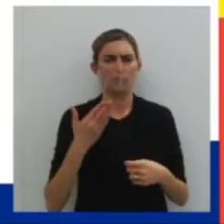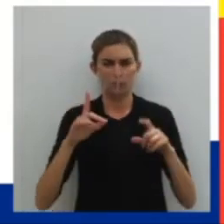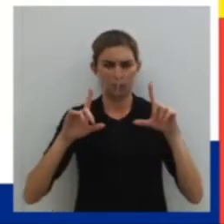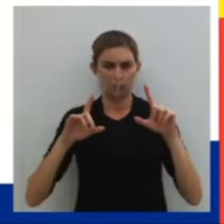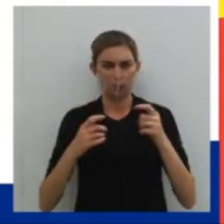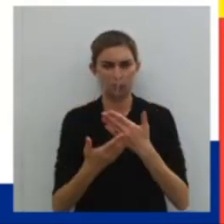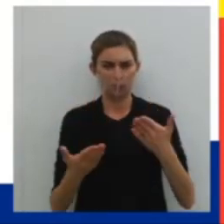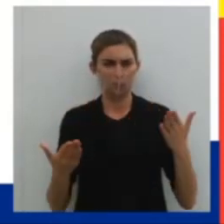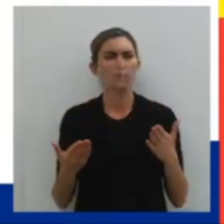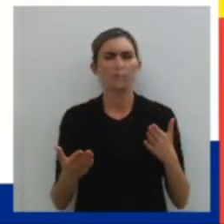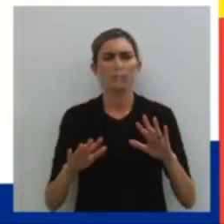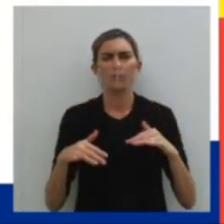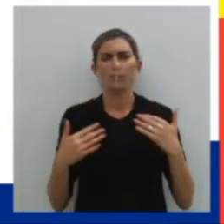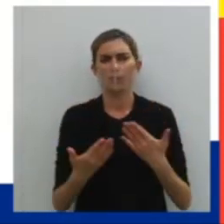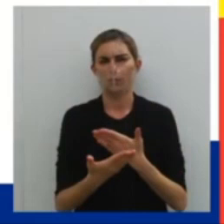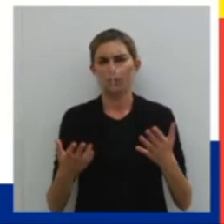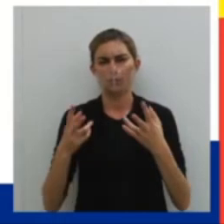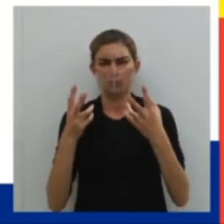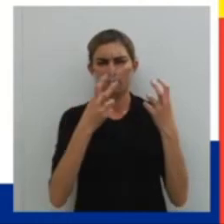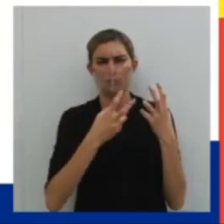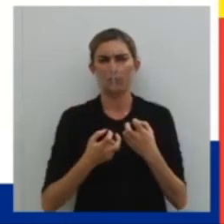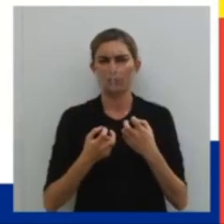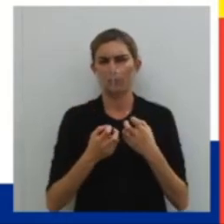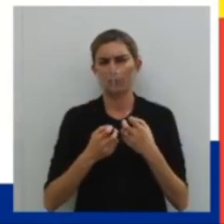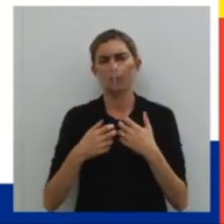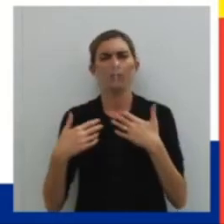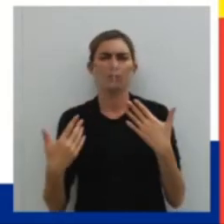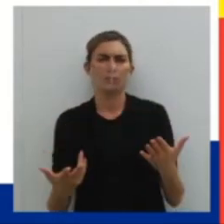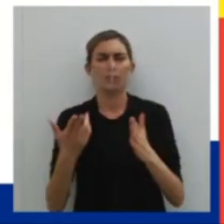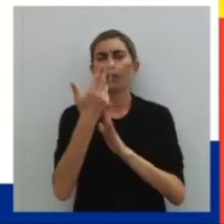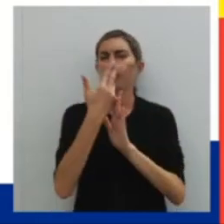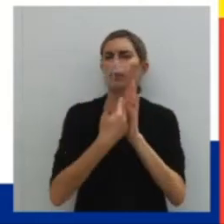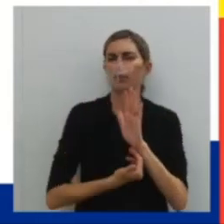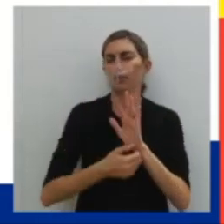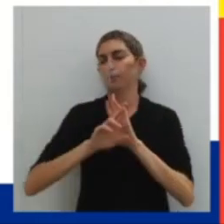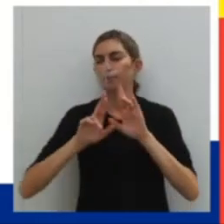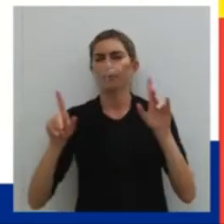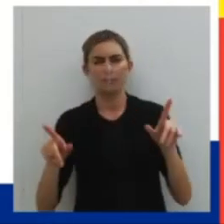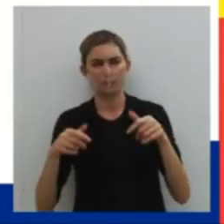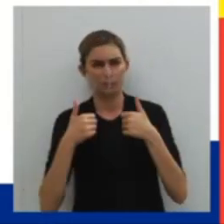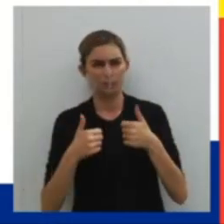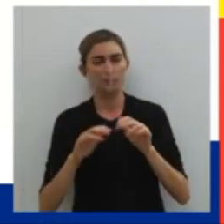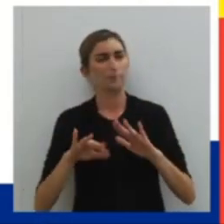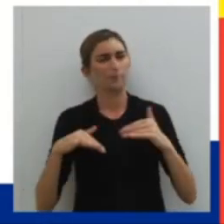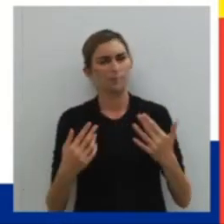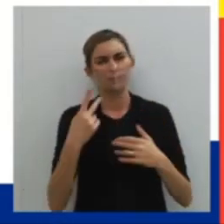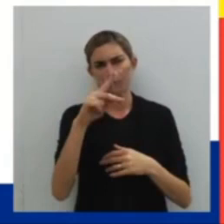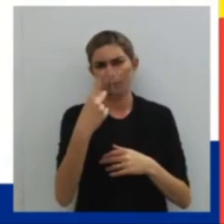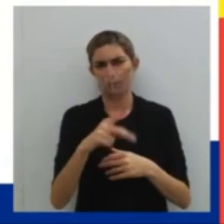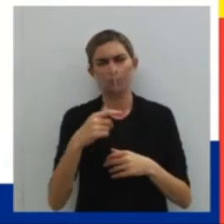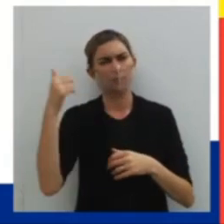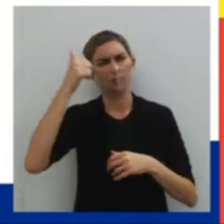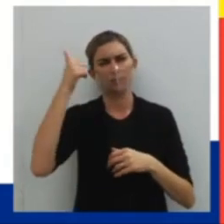imagem, nessa figura. Então, você vai perceber que eles formarão, inclusive, figuras diferentes, tá bom? Então, essa é